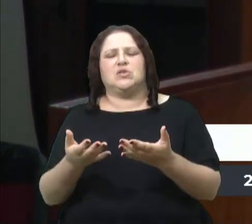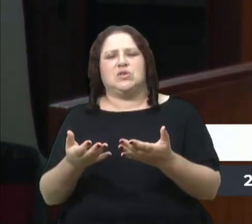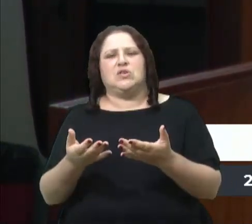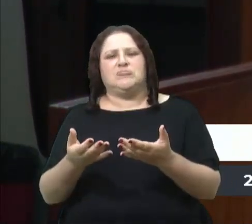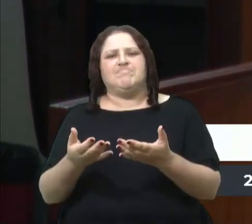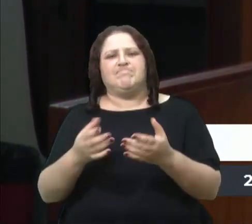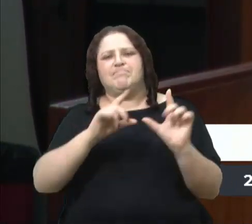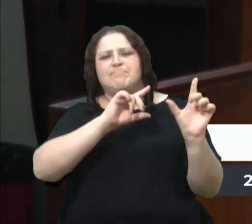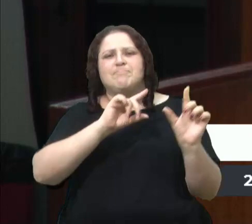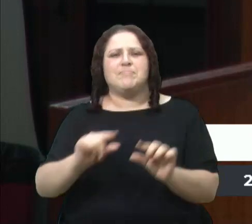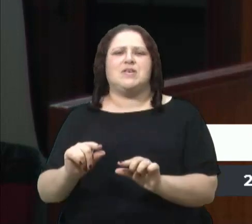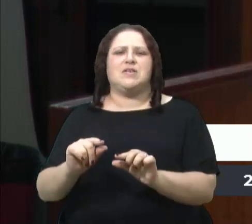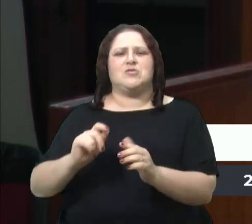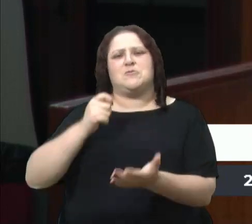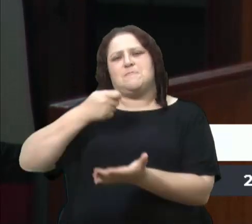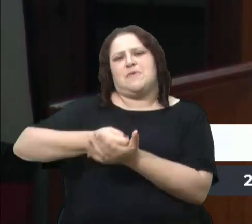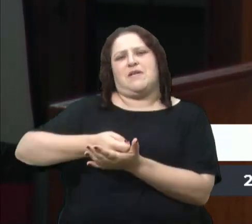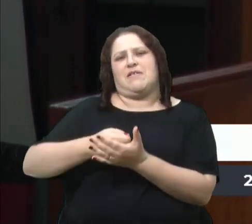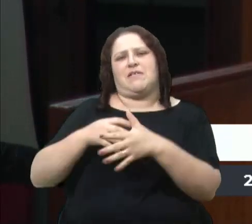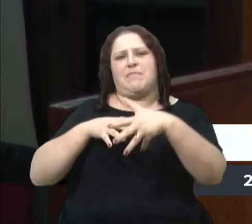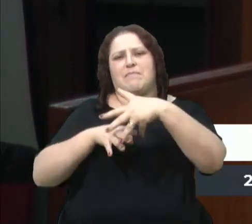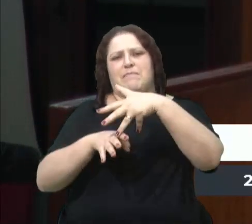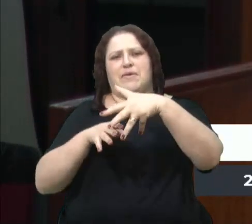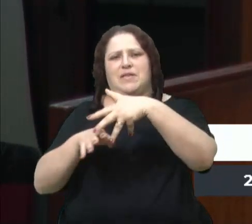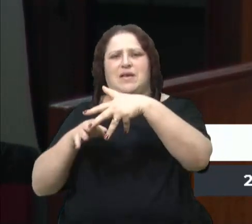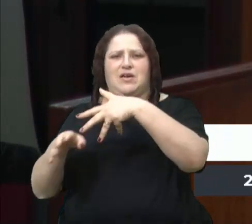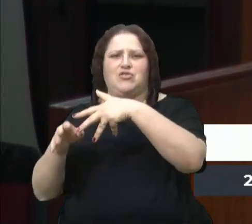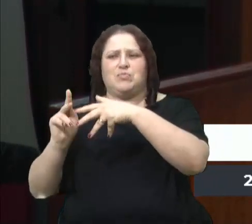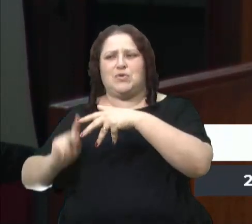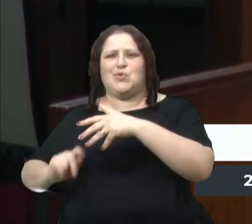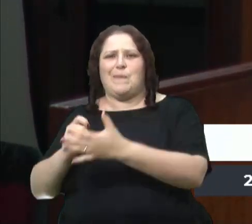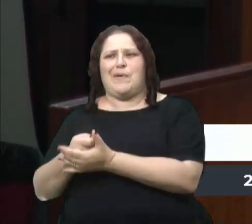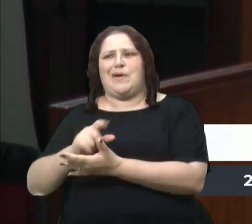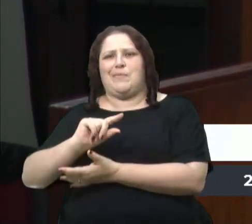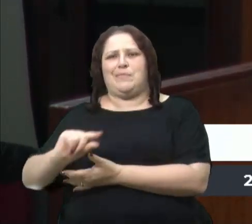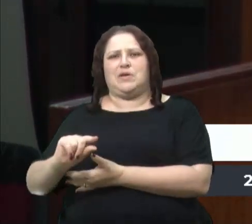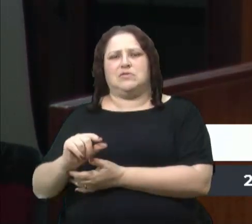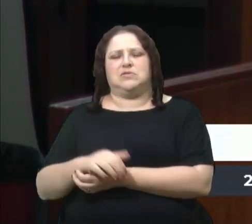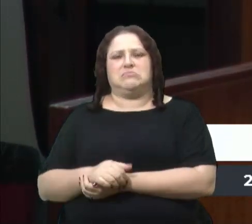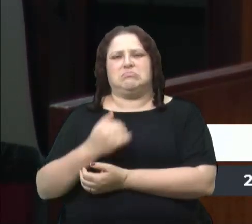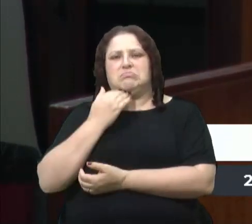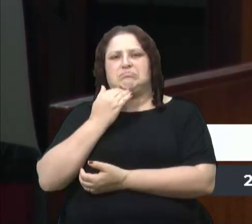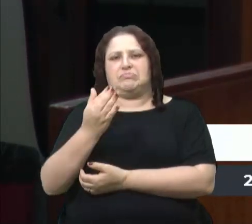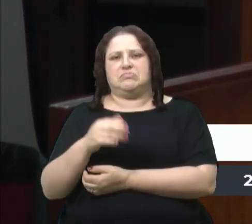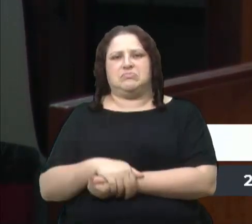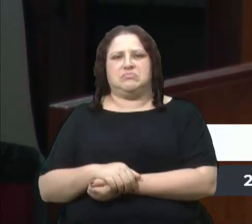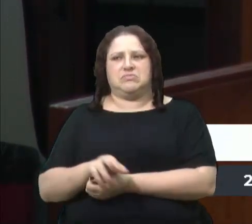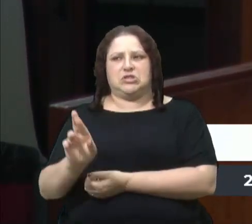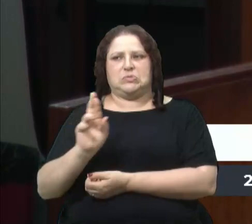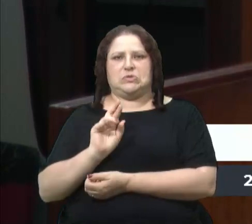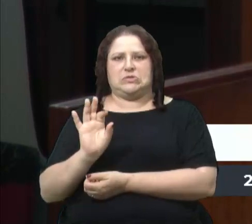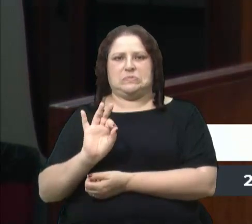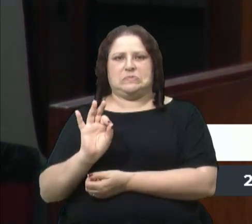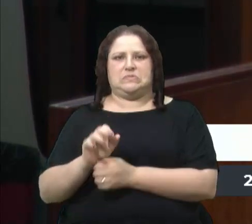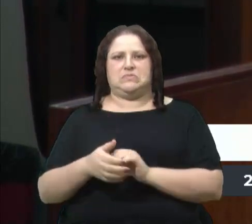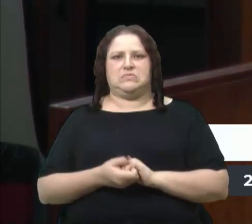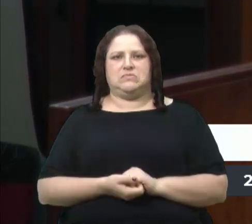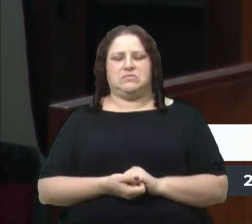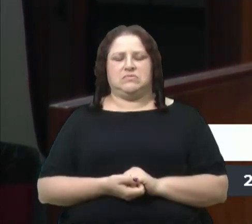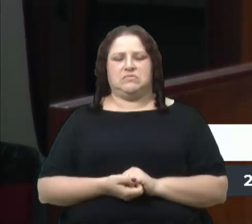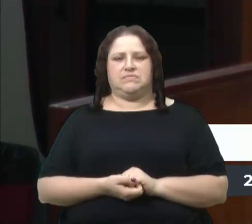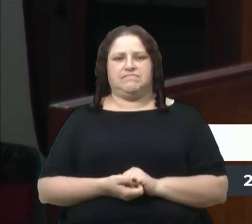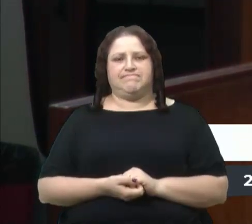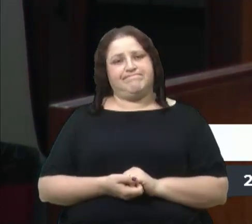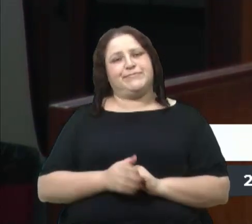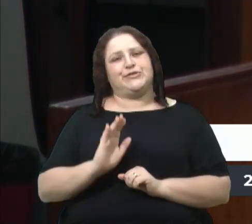valor, para diminuir o valor deste pedágio no bolso do contribuinte. E nada disso aconteceu. E aí, já que está, enfim,